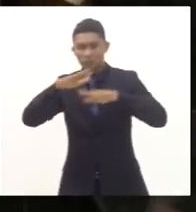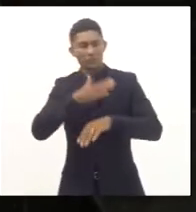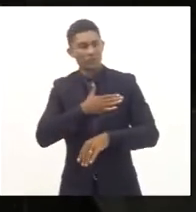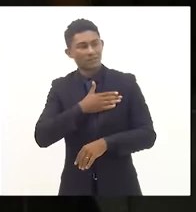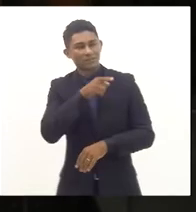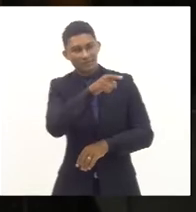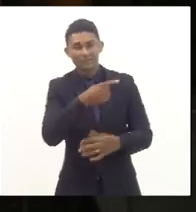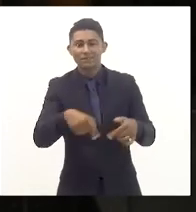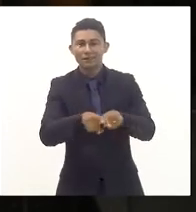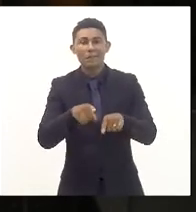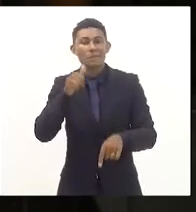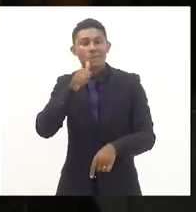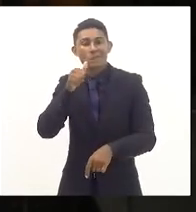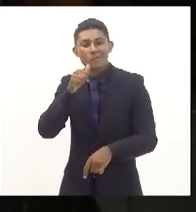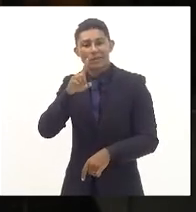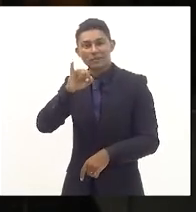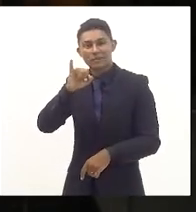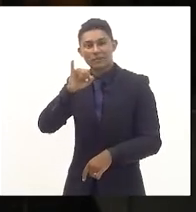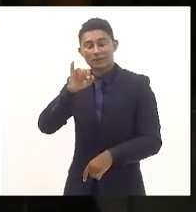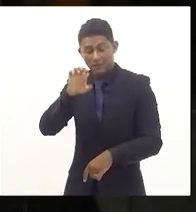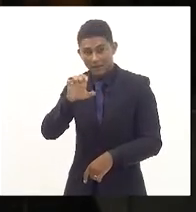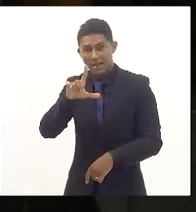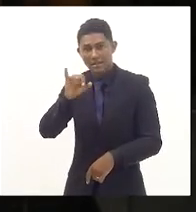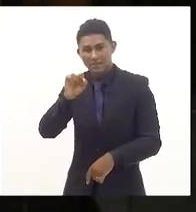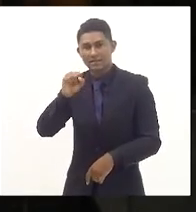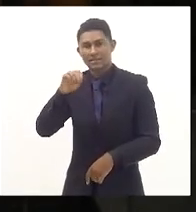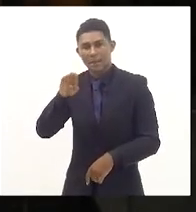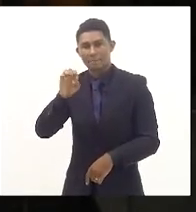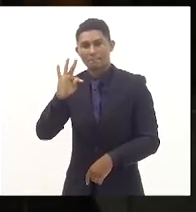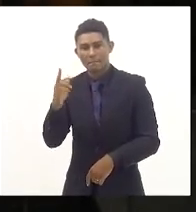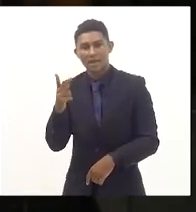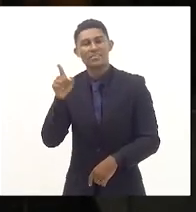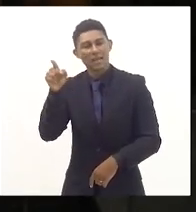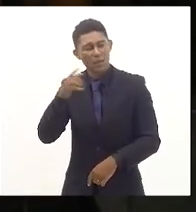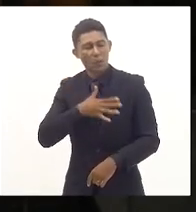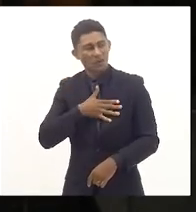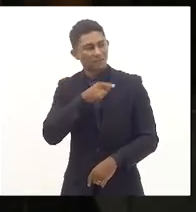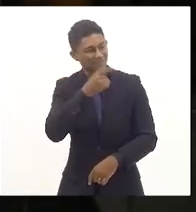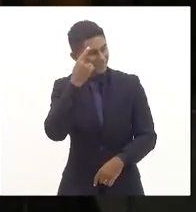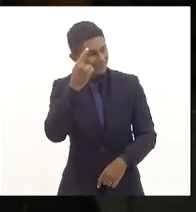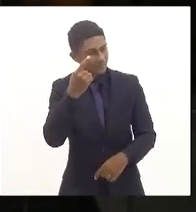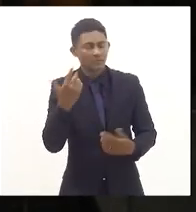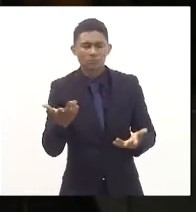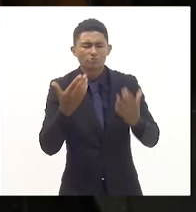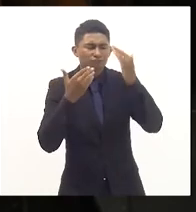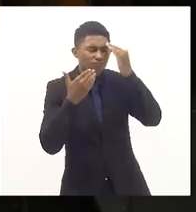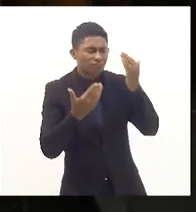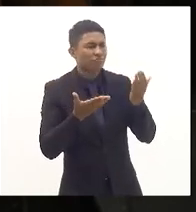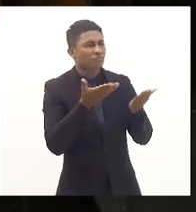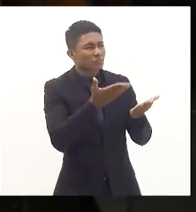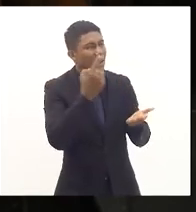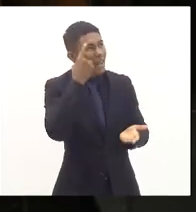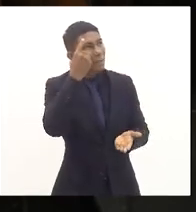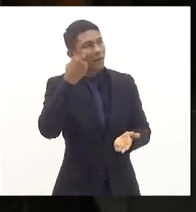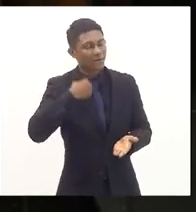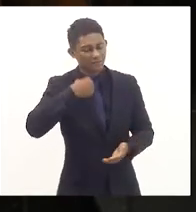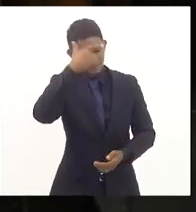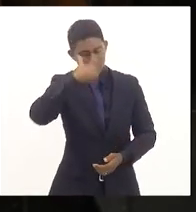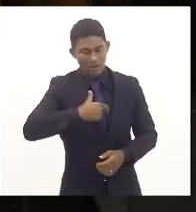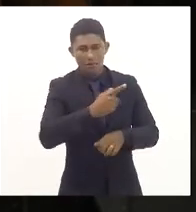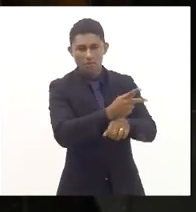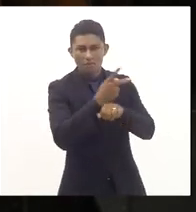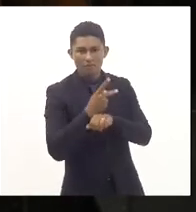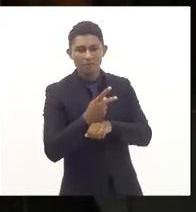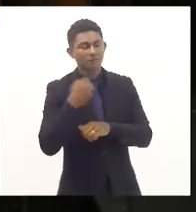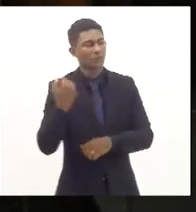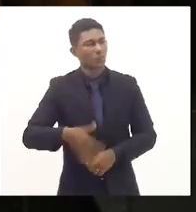doutor eu quero juíza falava muito bem do Senhor e eu agradeço muitíssimo lembrar de mim o fato o seu lembrar de mim é